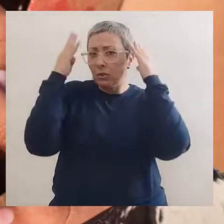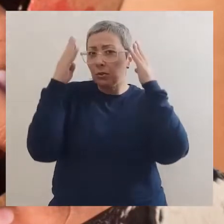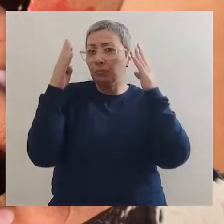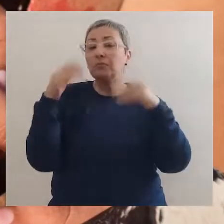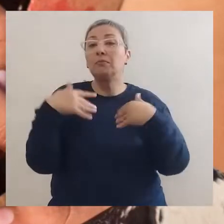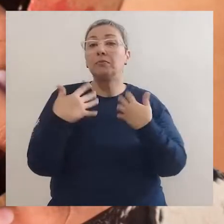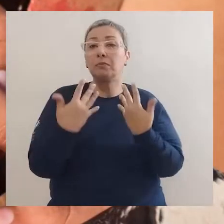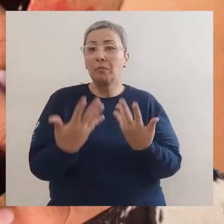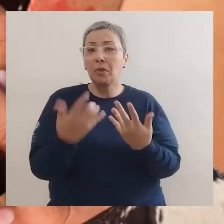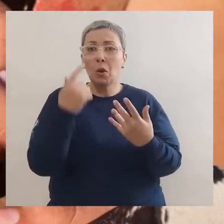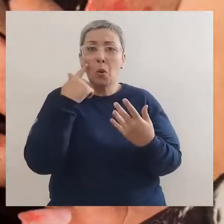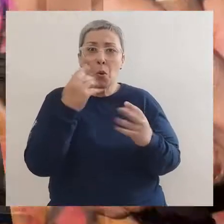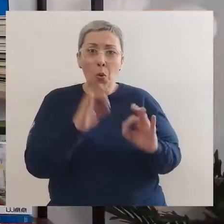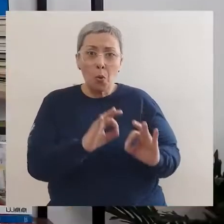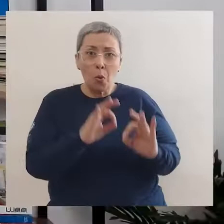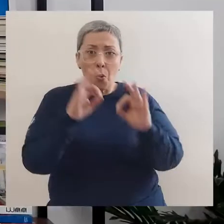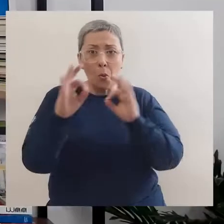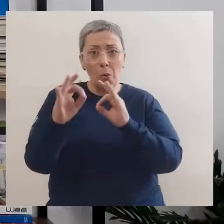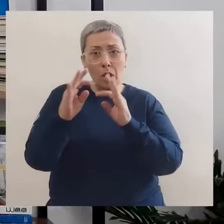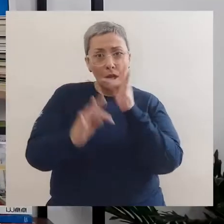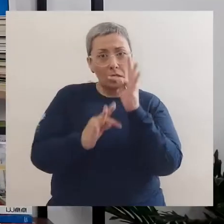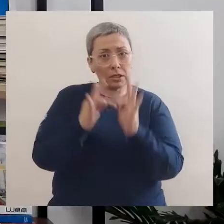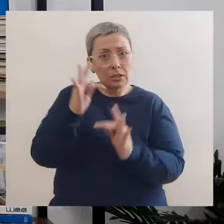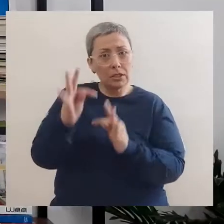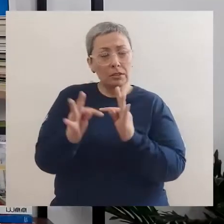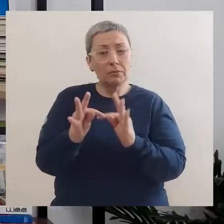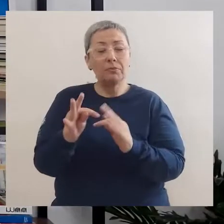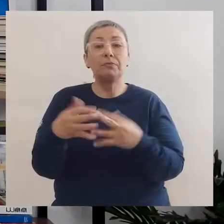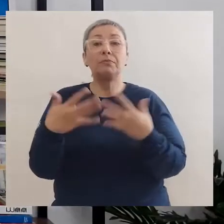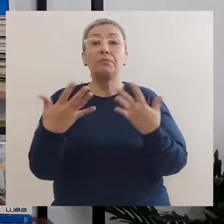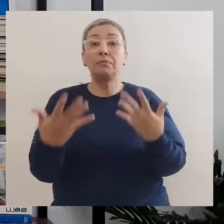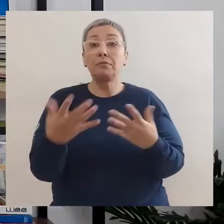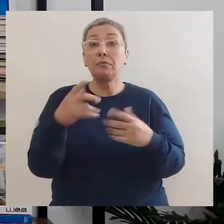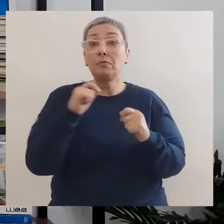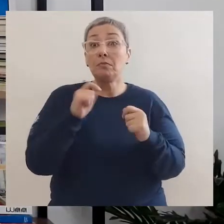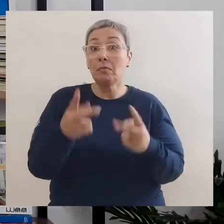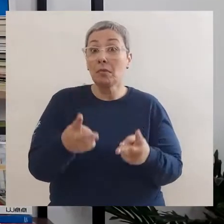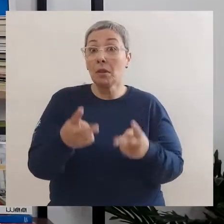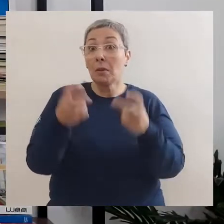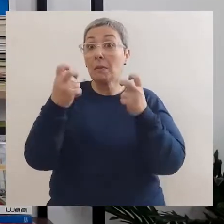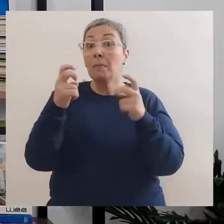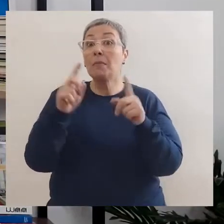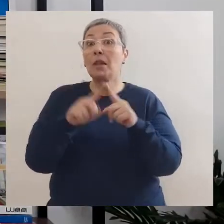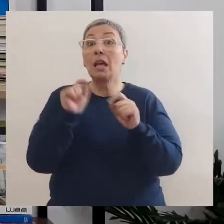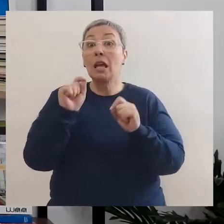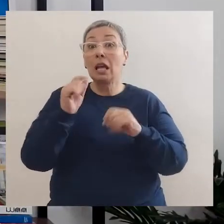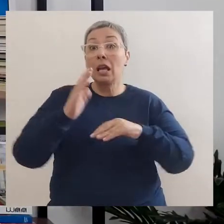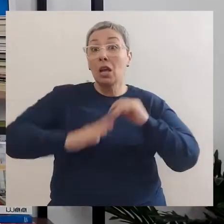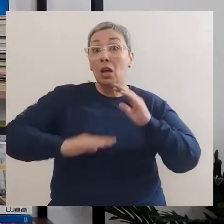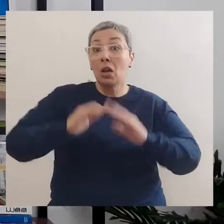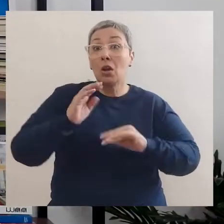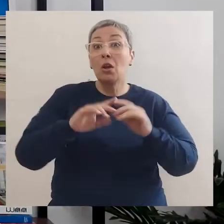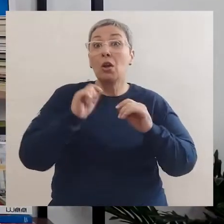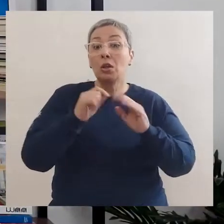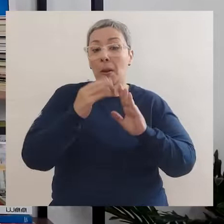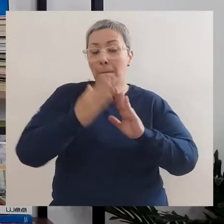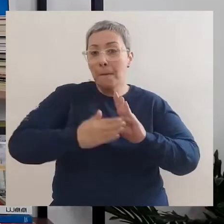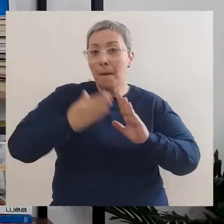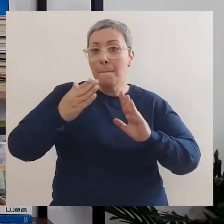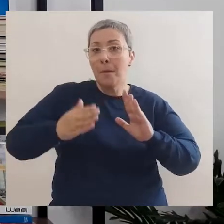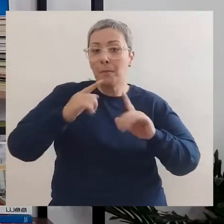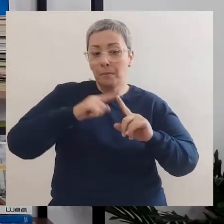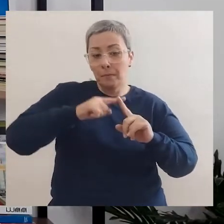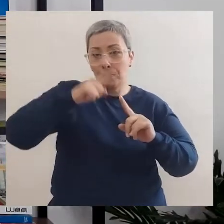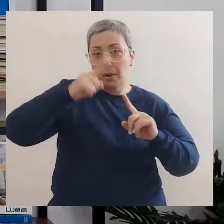observar no grafismo indígena? Bom, observando a técnica do grafismo indígena, nós percebemos que